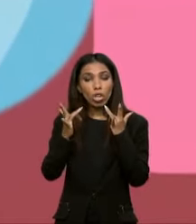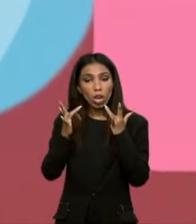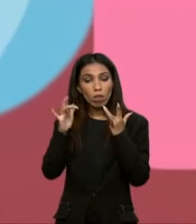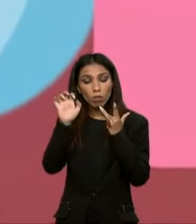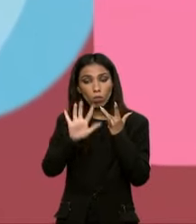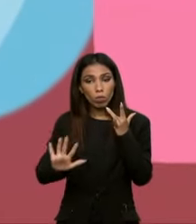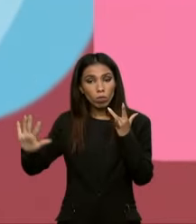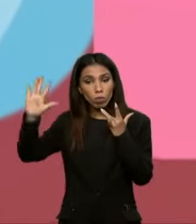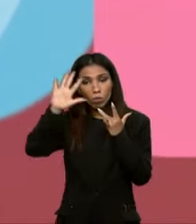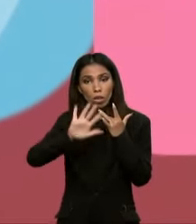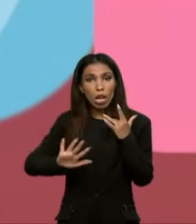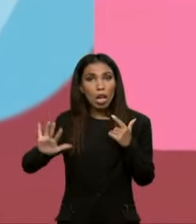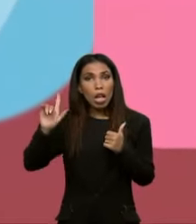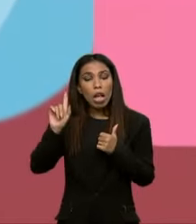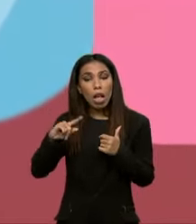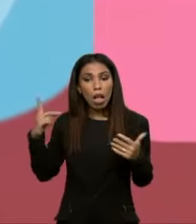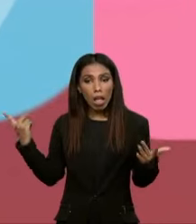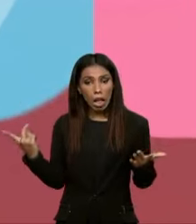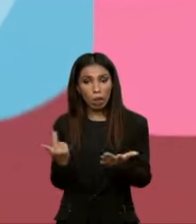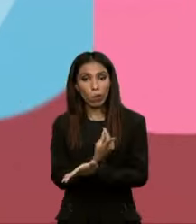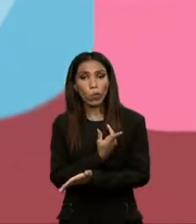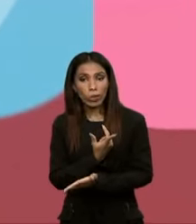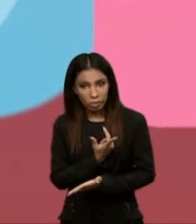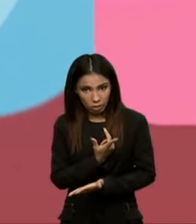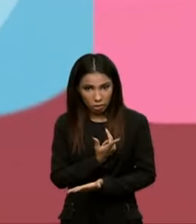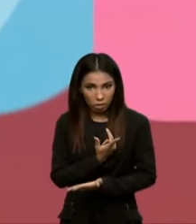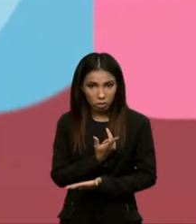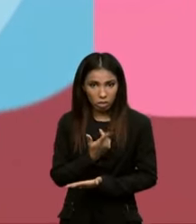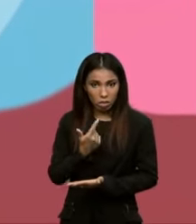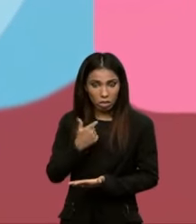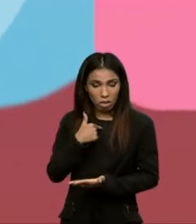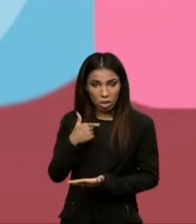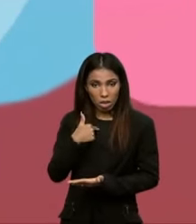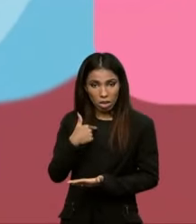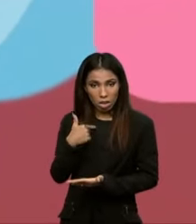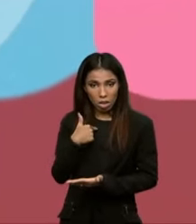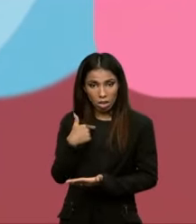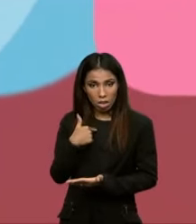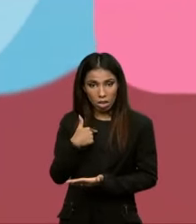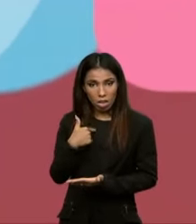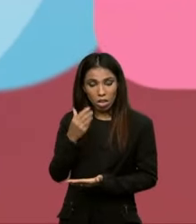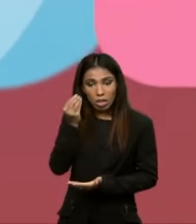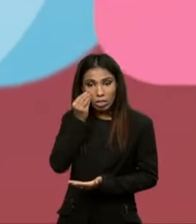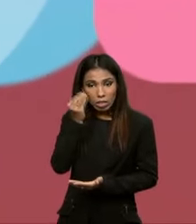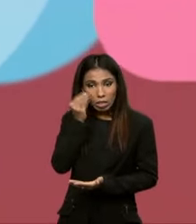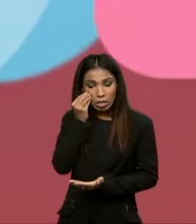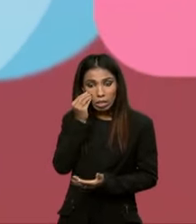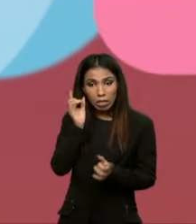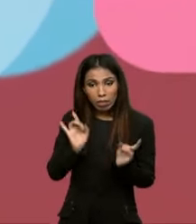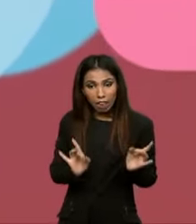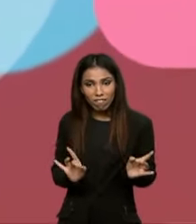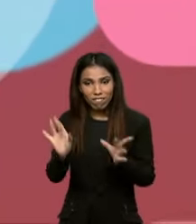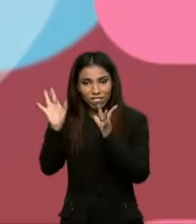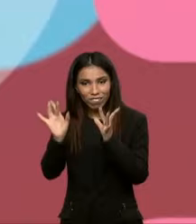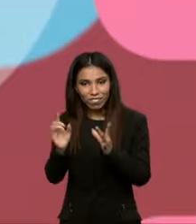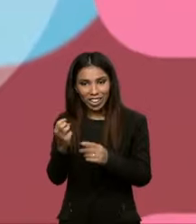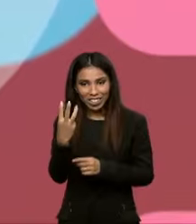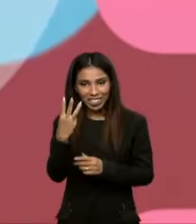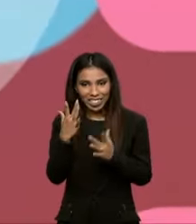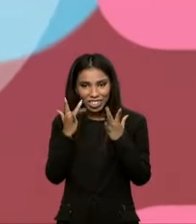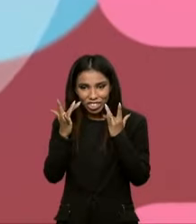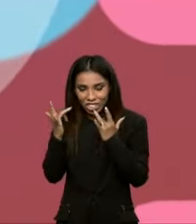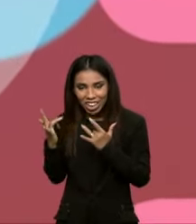O espetáculo simplesmente aconteceu e, de repente, eu que fui no encontro e na tentativa de tentar vender o espetáculo para